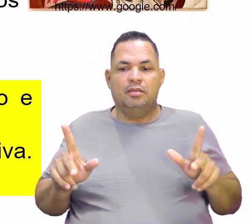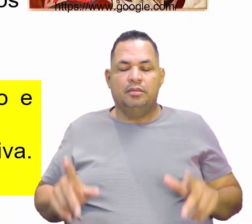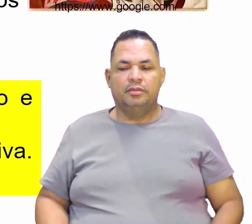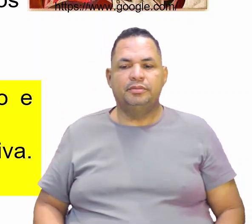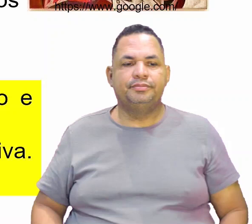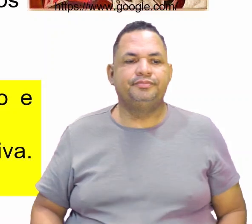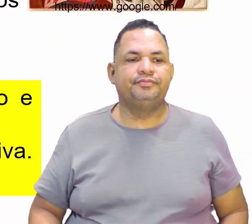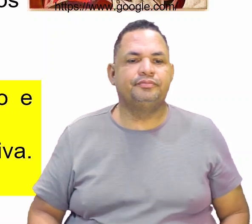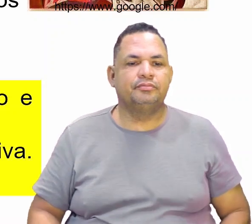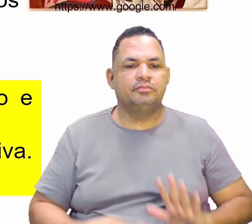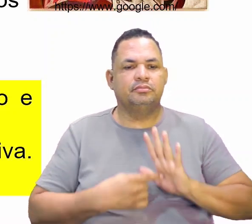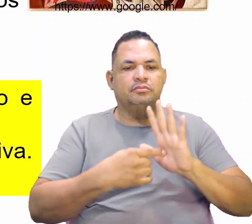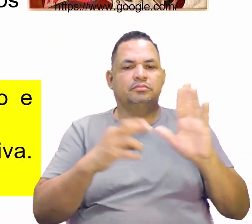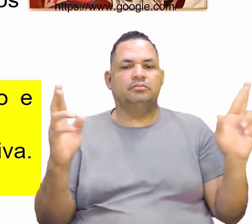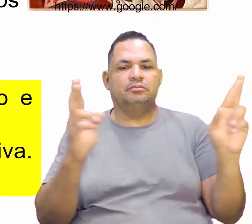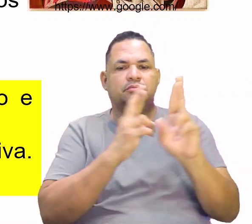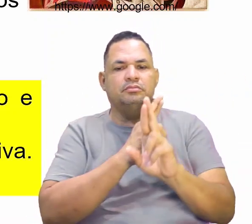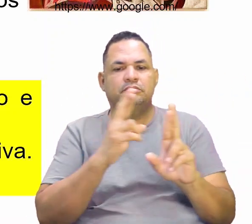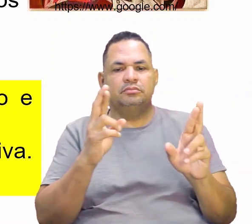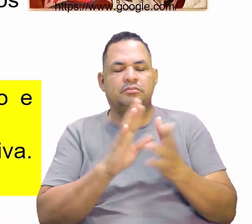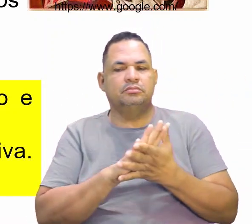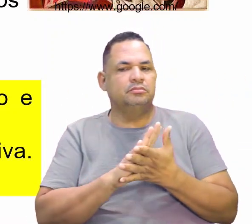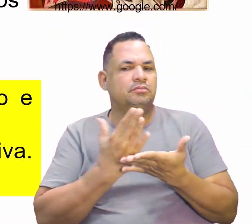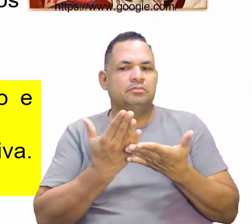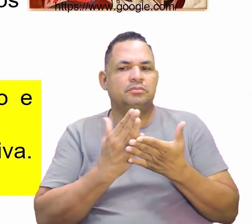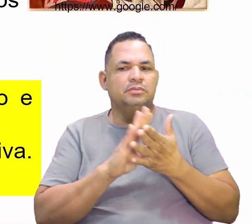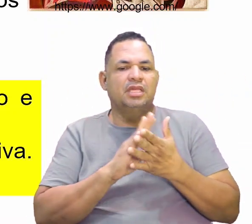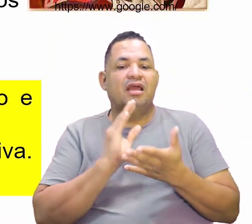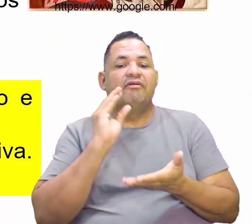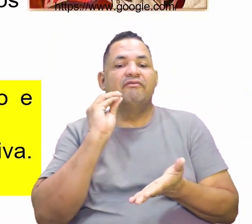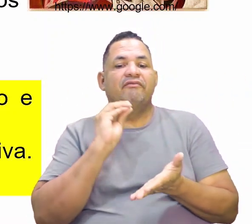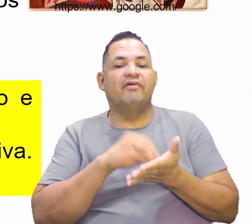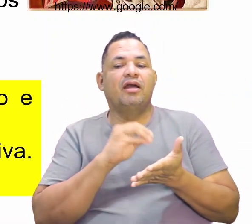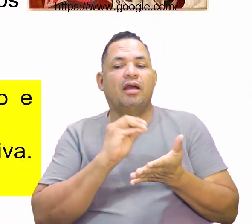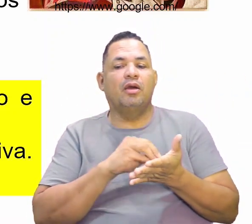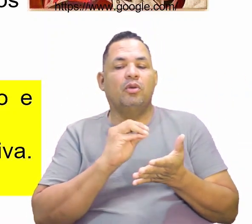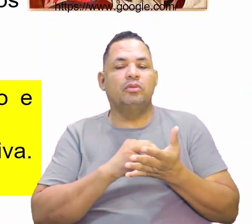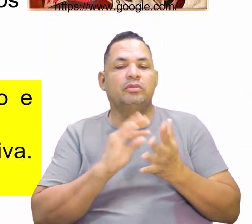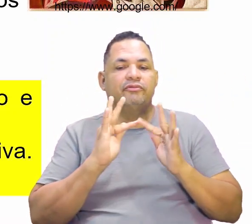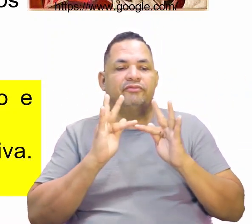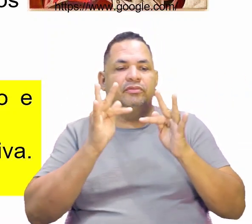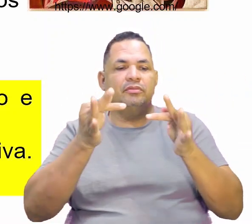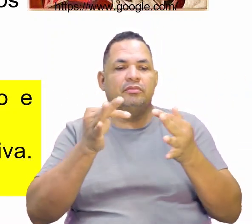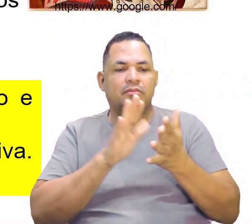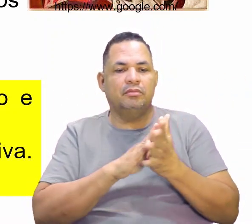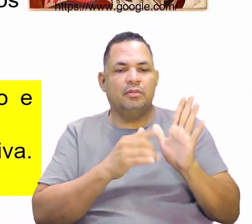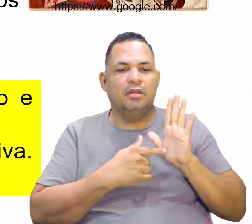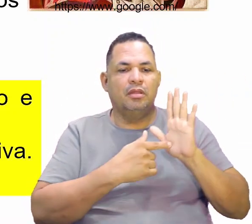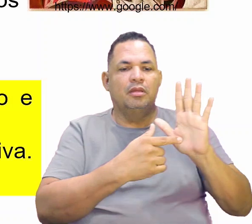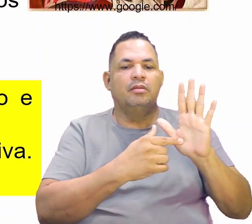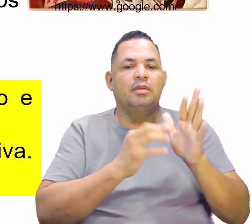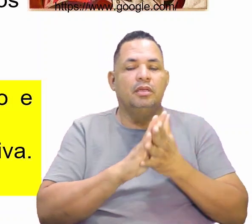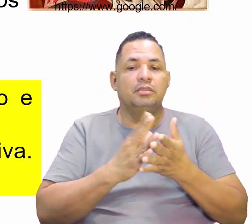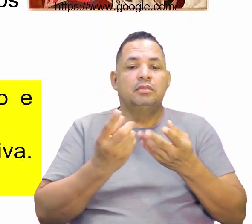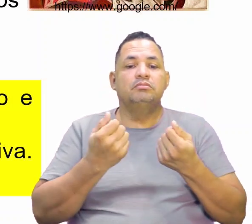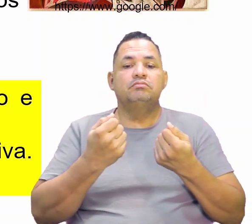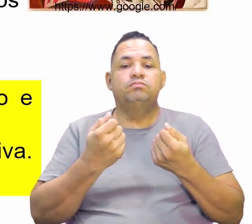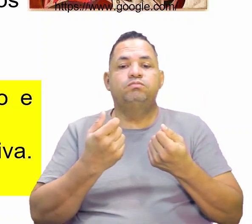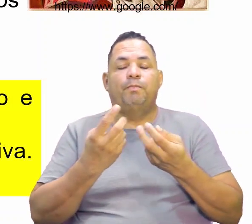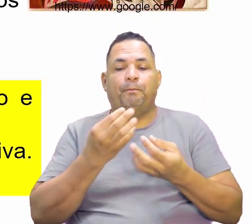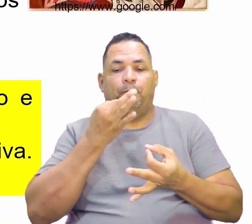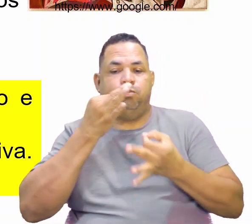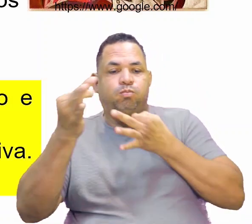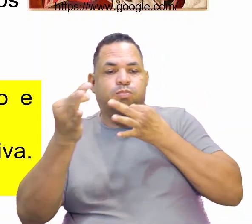A apresentação de relações e formas não acabadas, a apresentação de diferentes pontos de vista